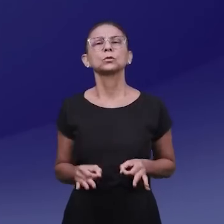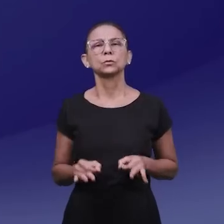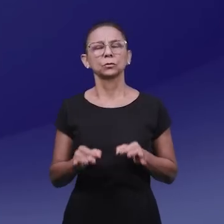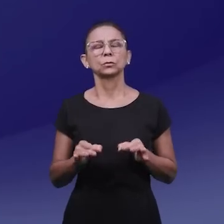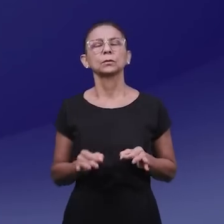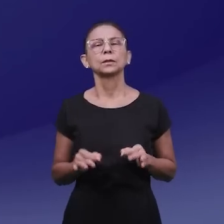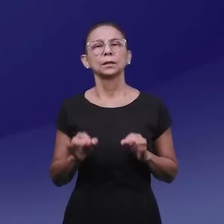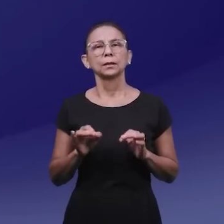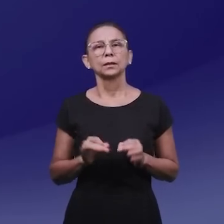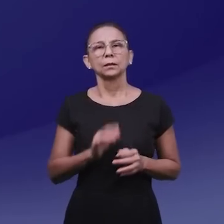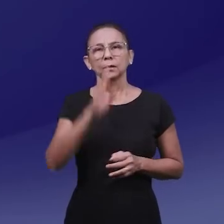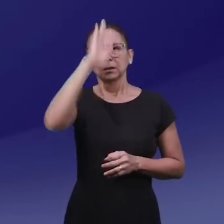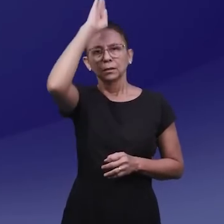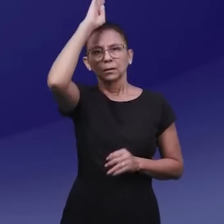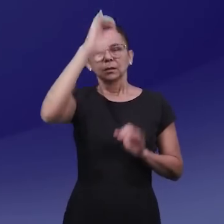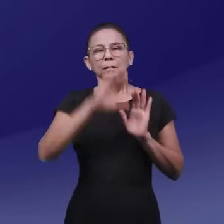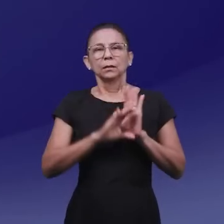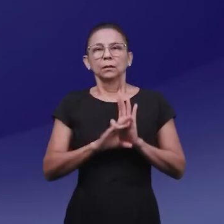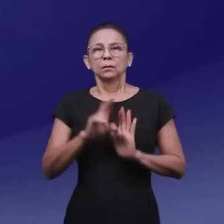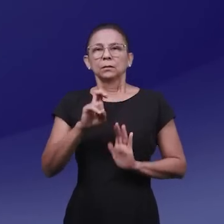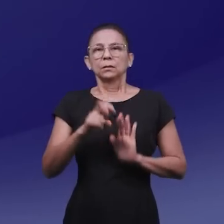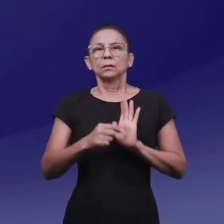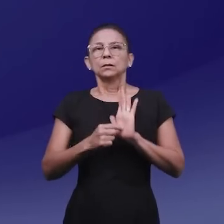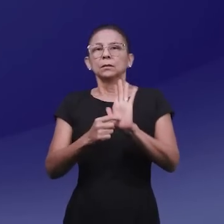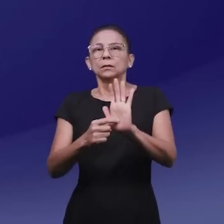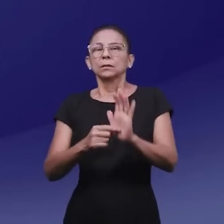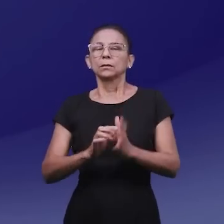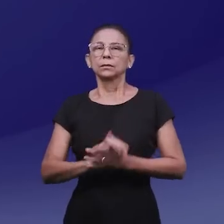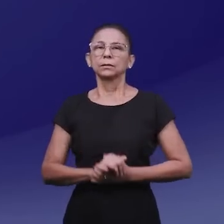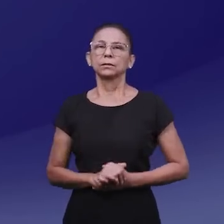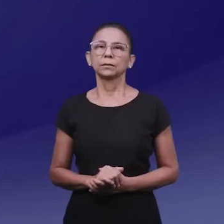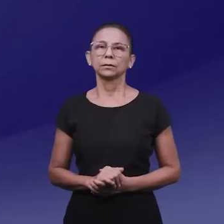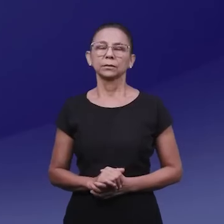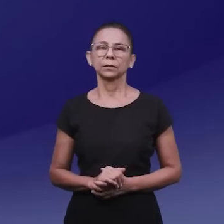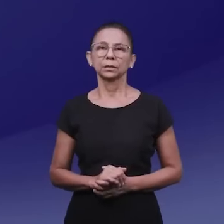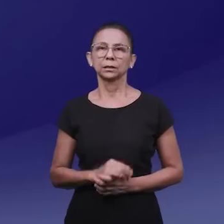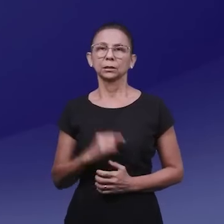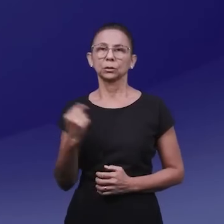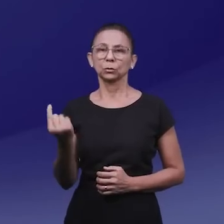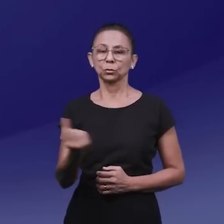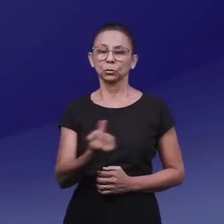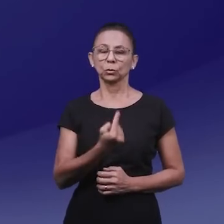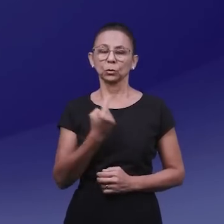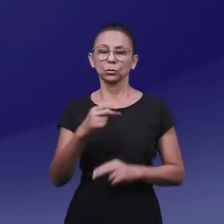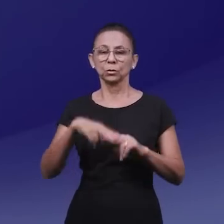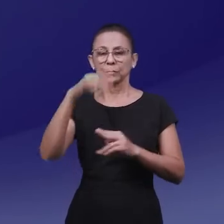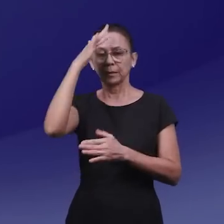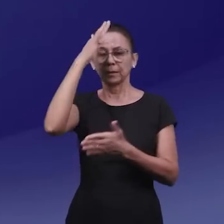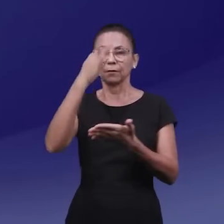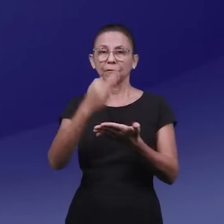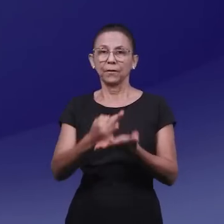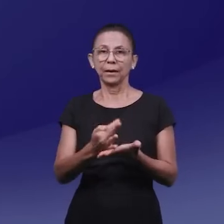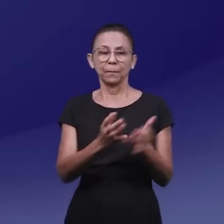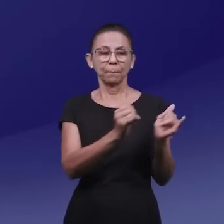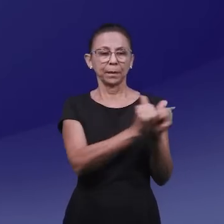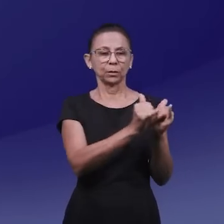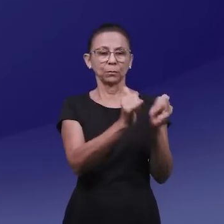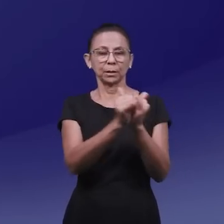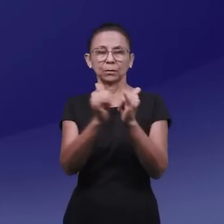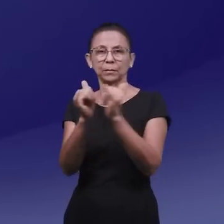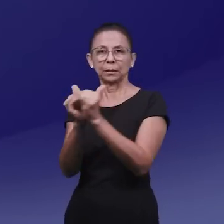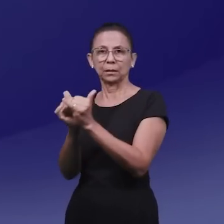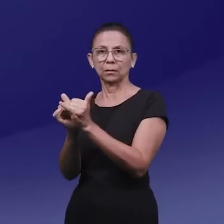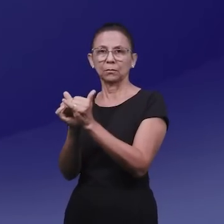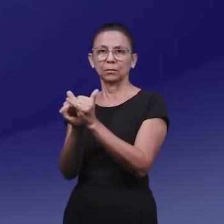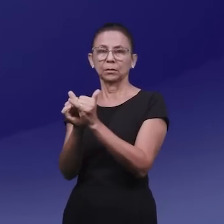justificação. Justificado por quê? Justificado pelo poder do sangue de Jesus. Porque todos pecaram e todos